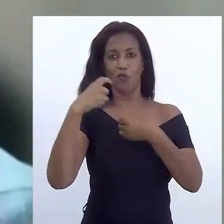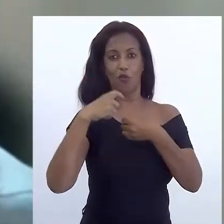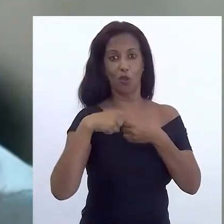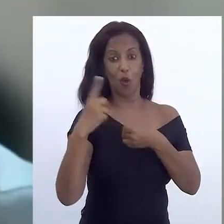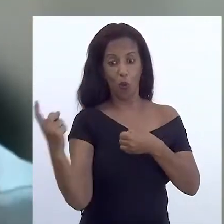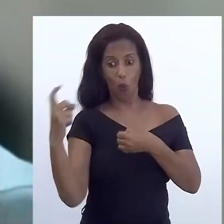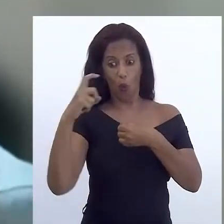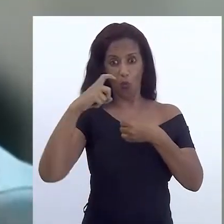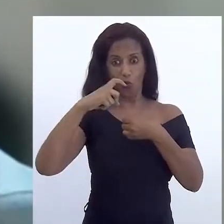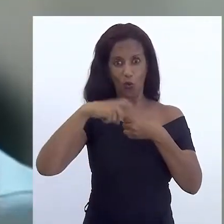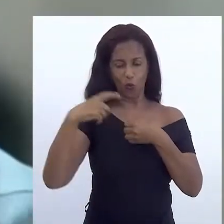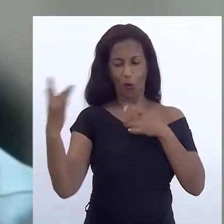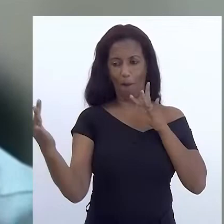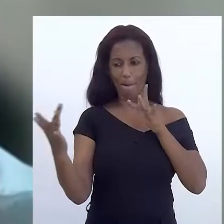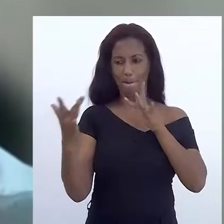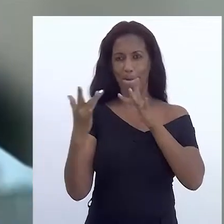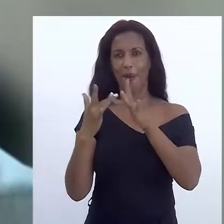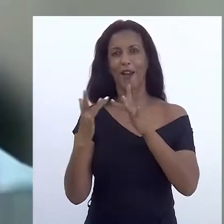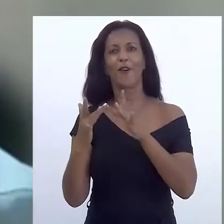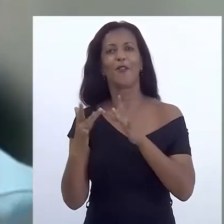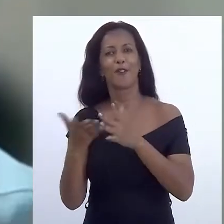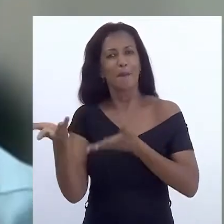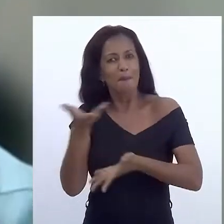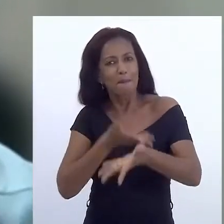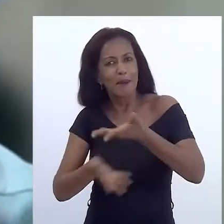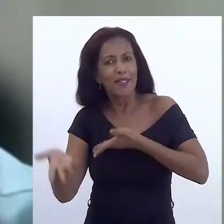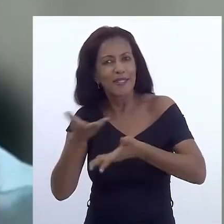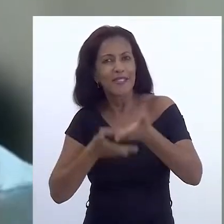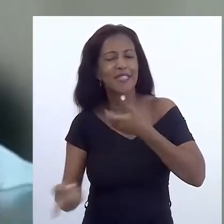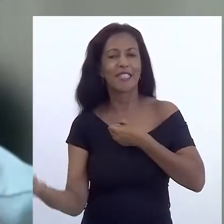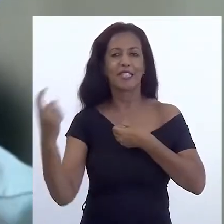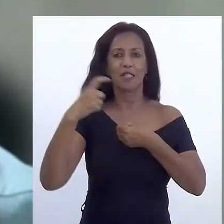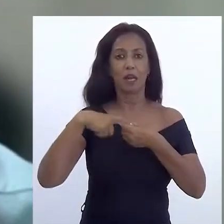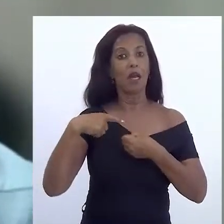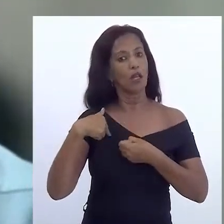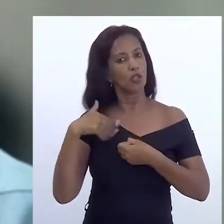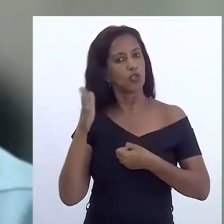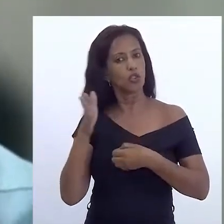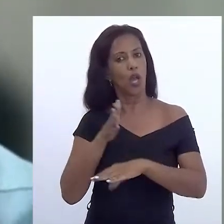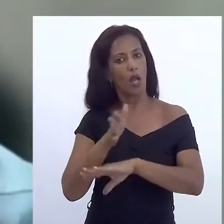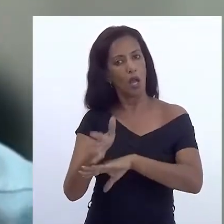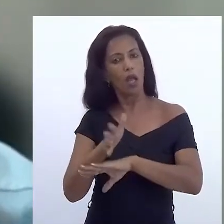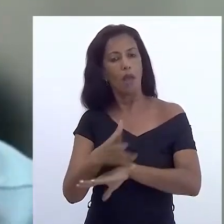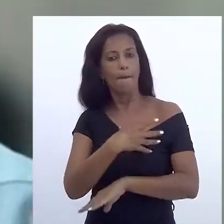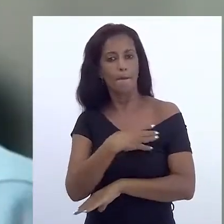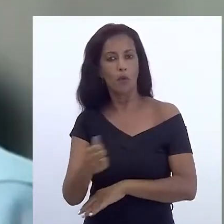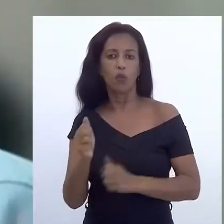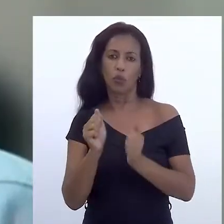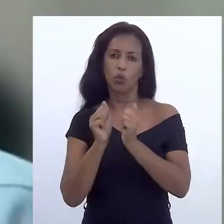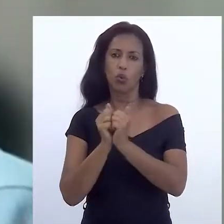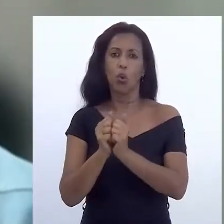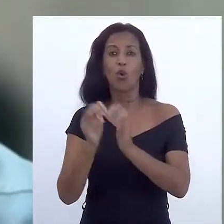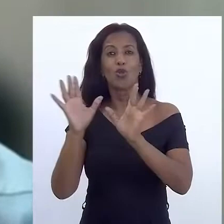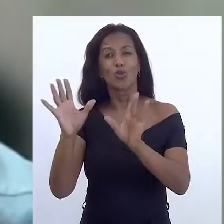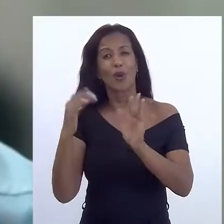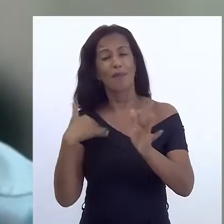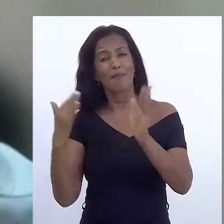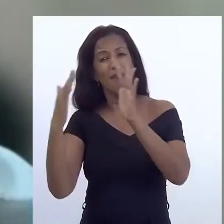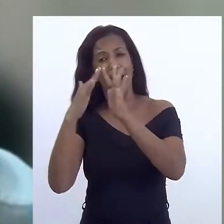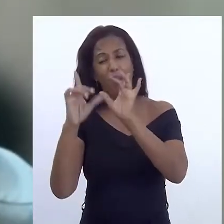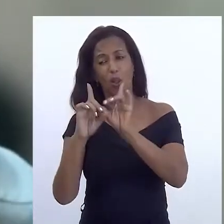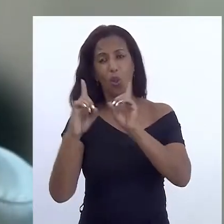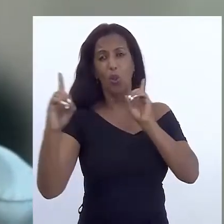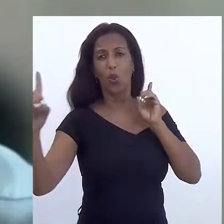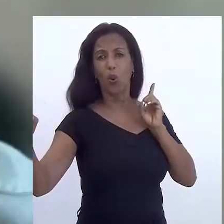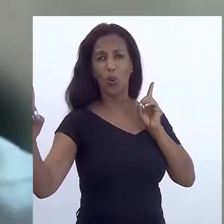então estabelecemos esse contato, essa parceria. Cheguei a levar o meu filho algumas vezes, mas a logística, como eu moro na Zona Norte, pegar o túnel,